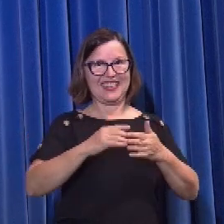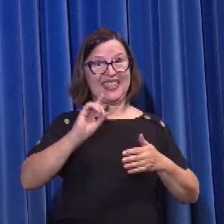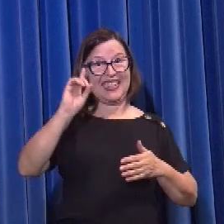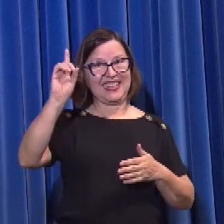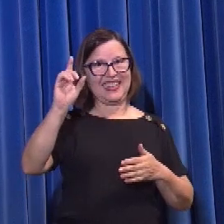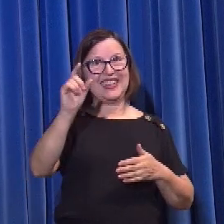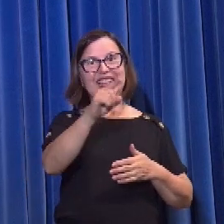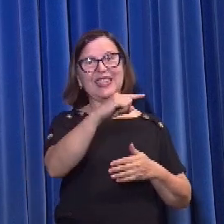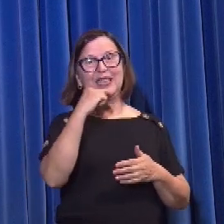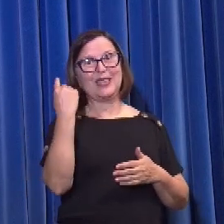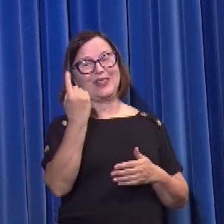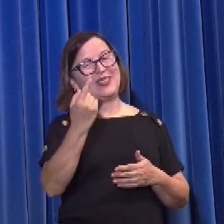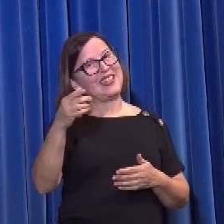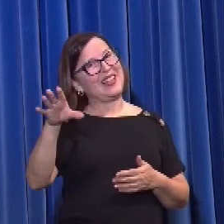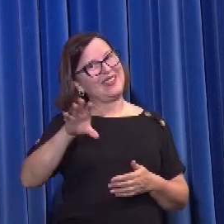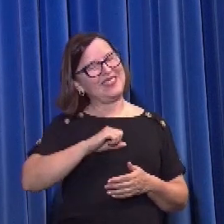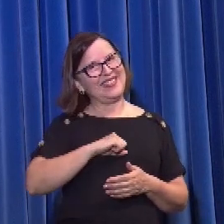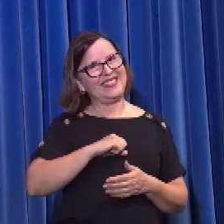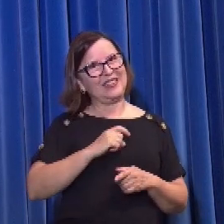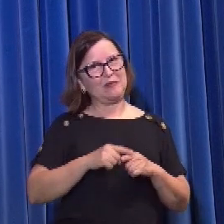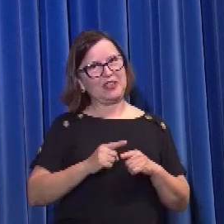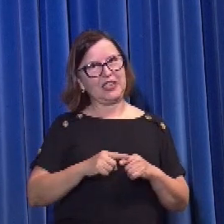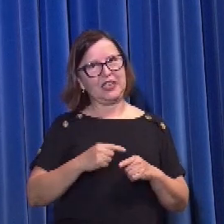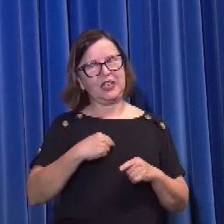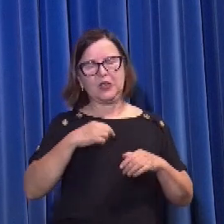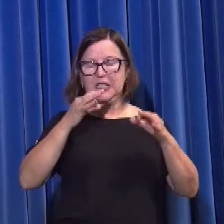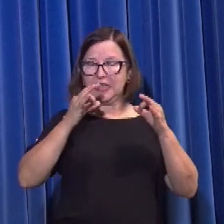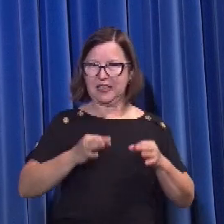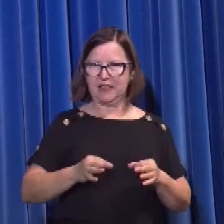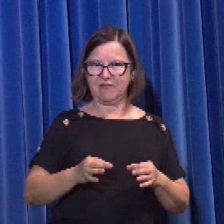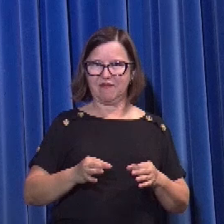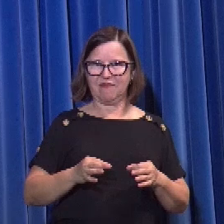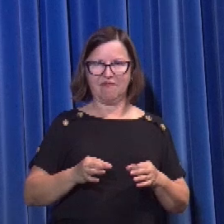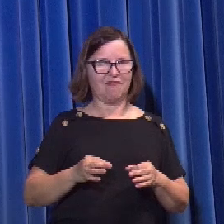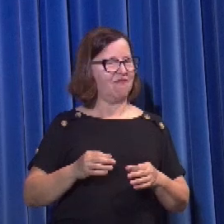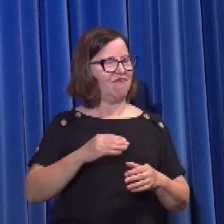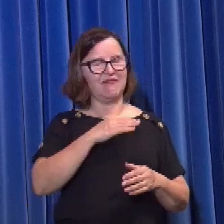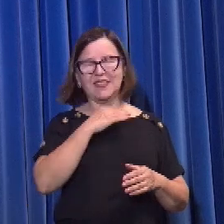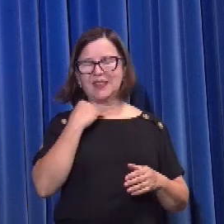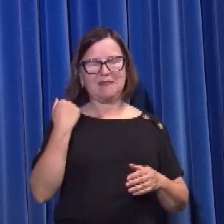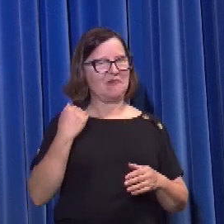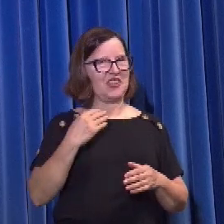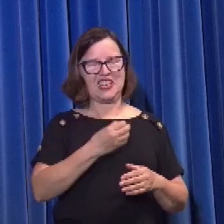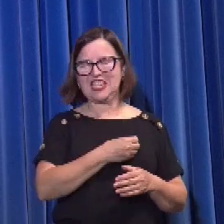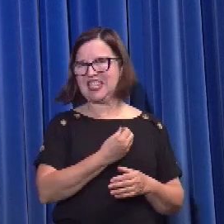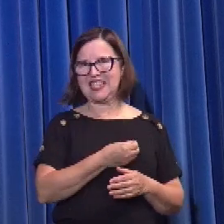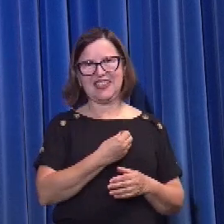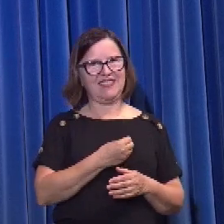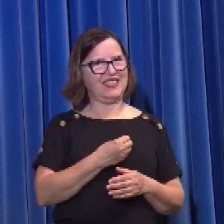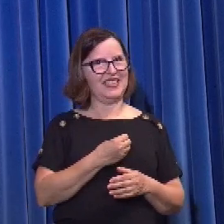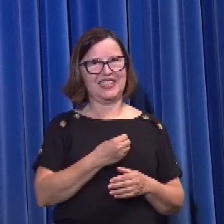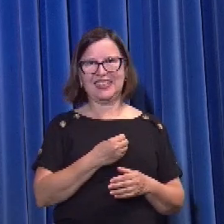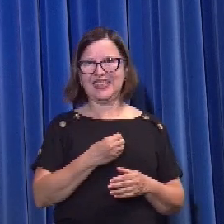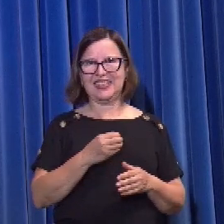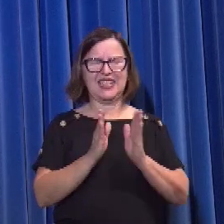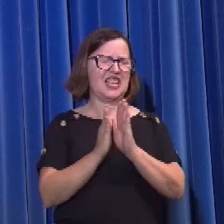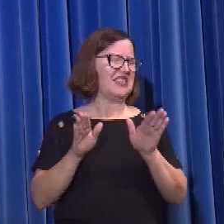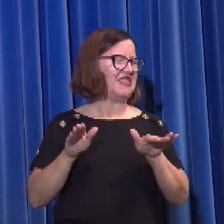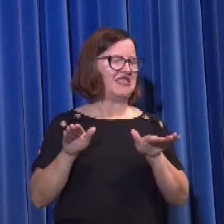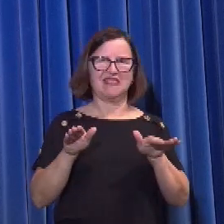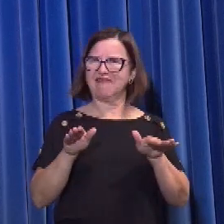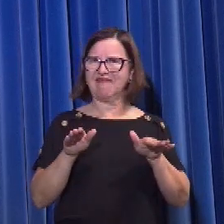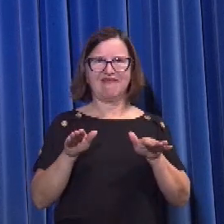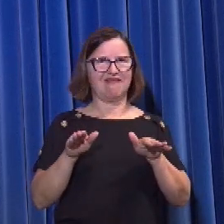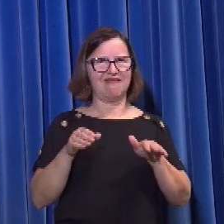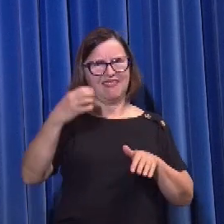nos amou. Porque eu estou bem certo de que nem a morte, nem a vida, nem os anjos,